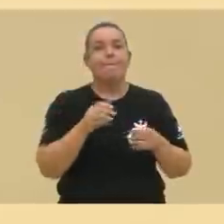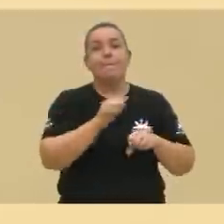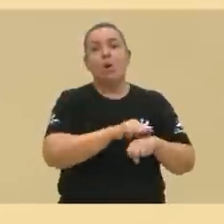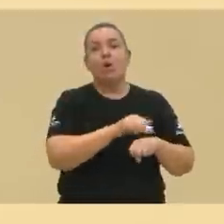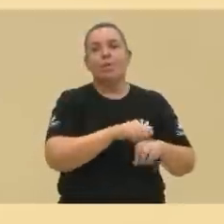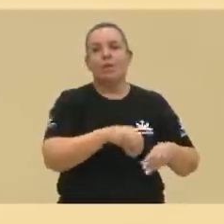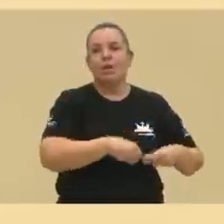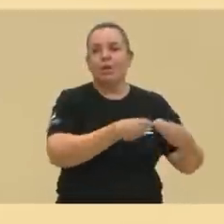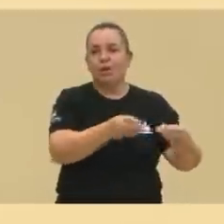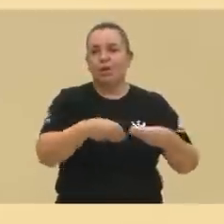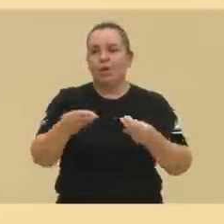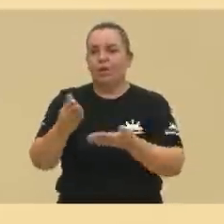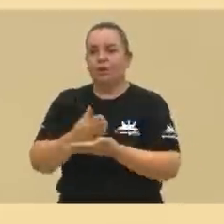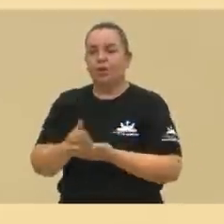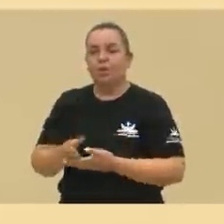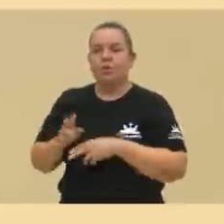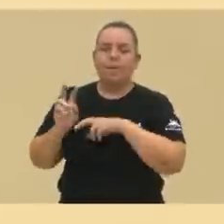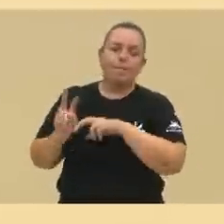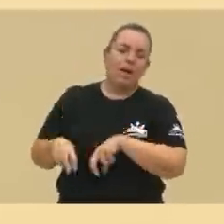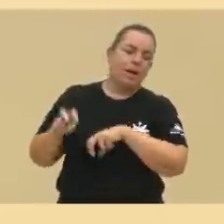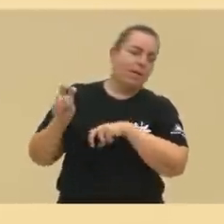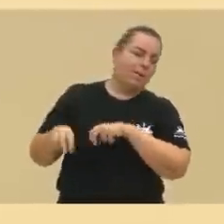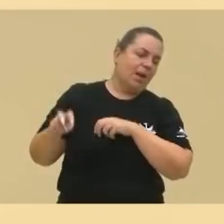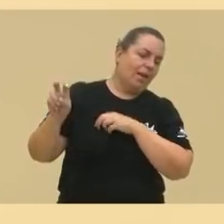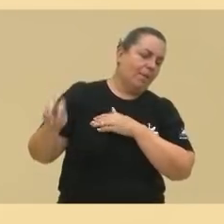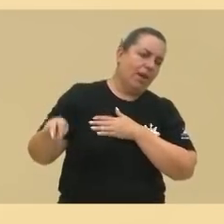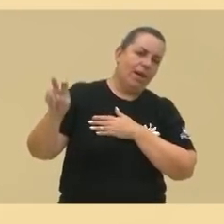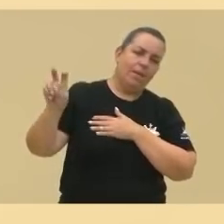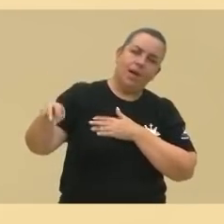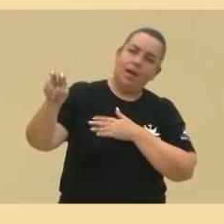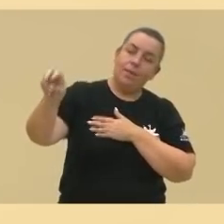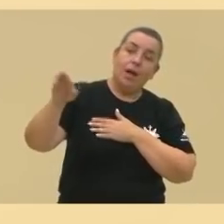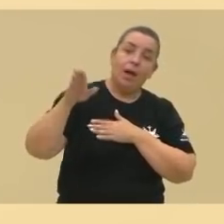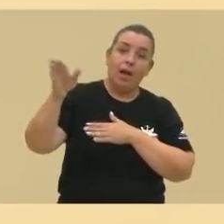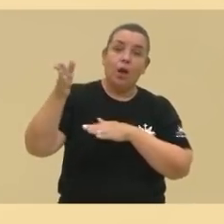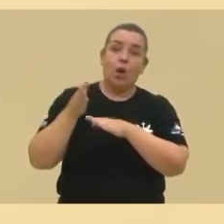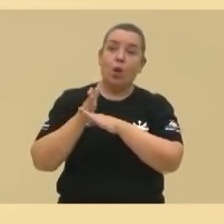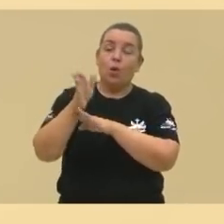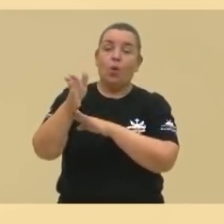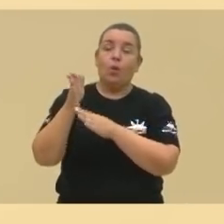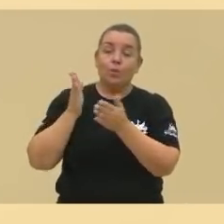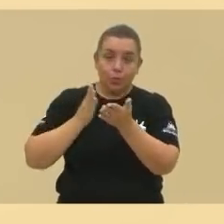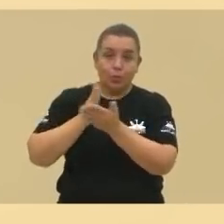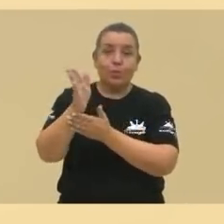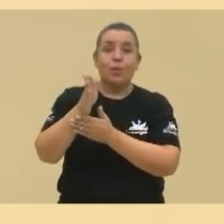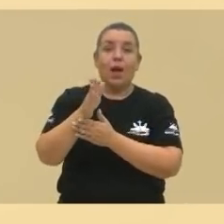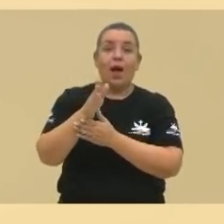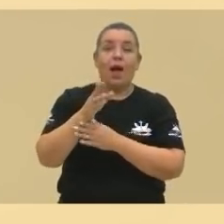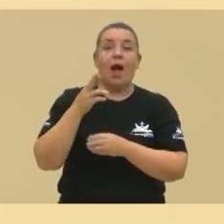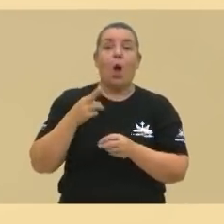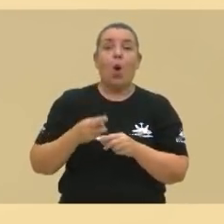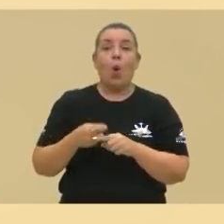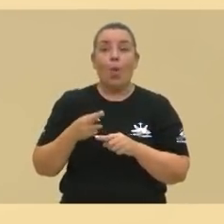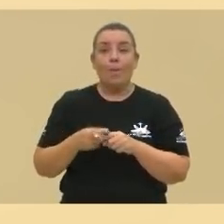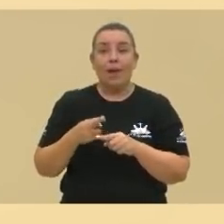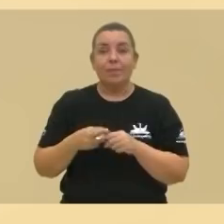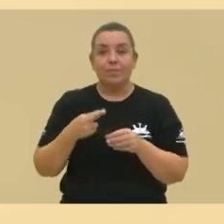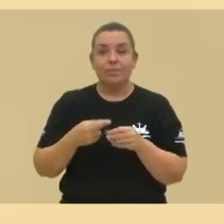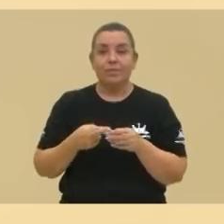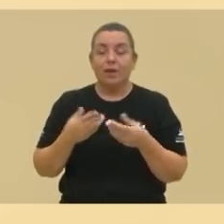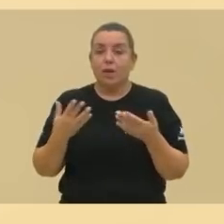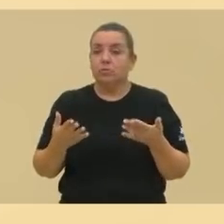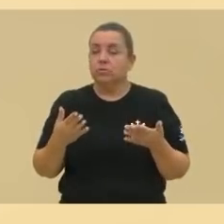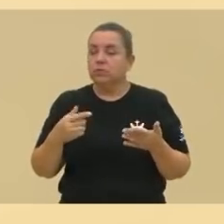o e começou uma peregrinação rumo à Roma Vinício